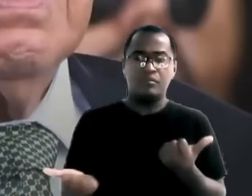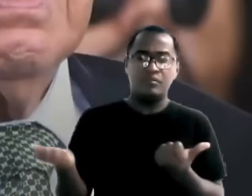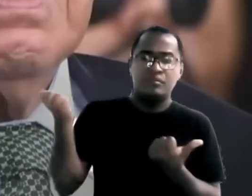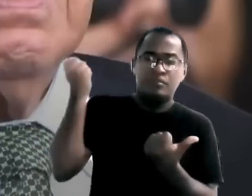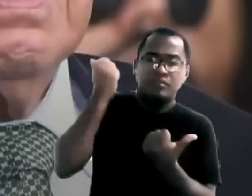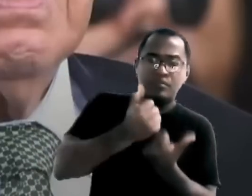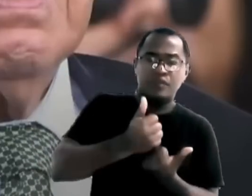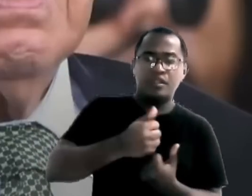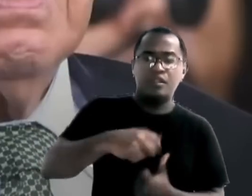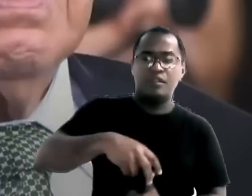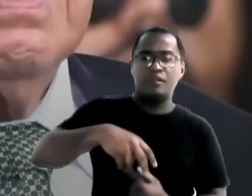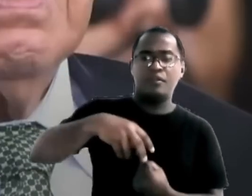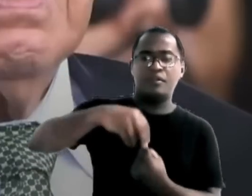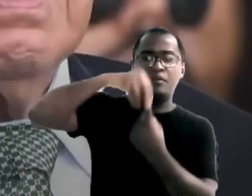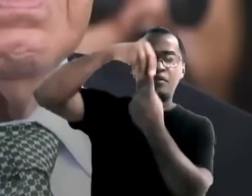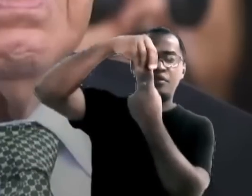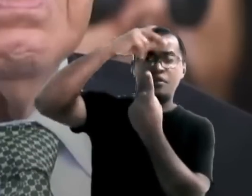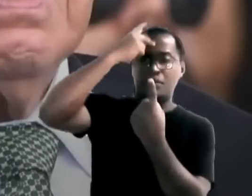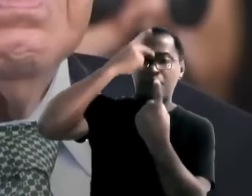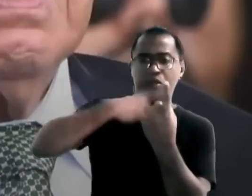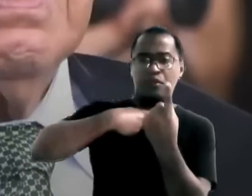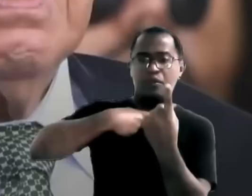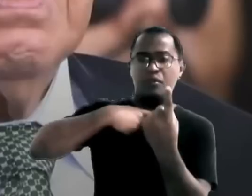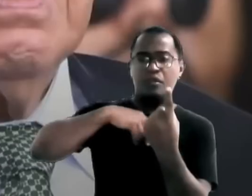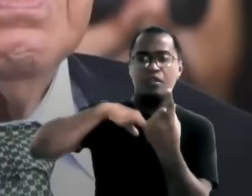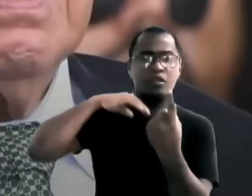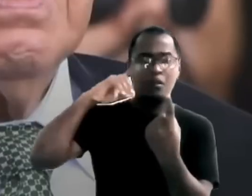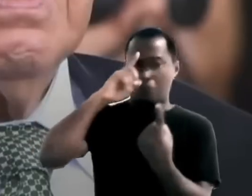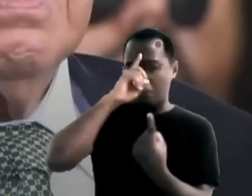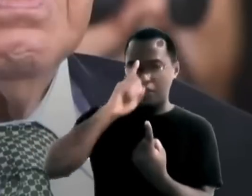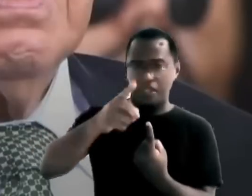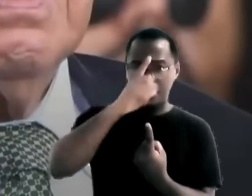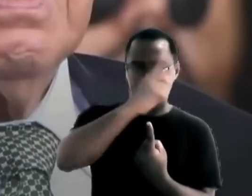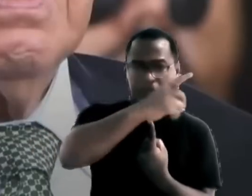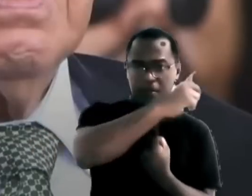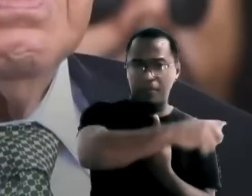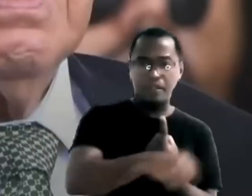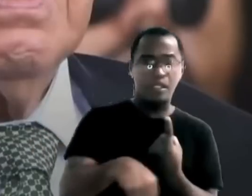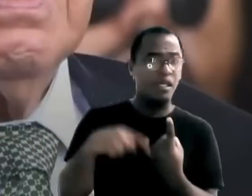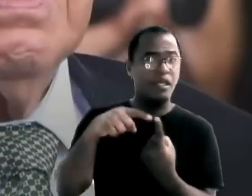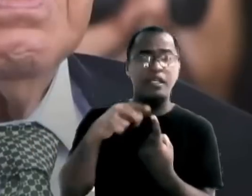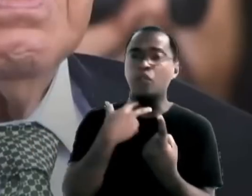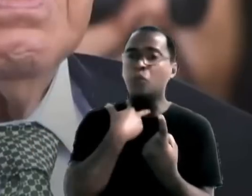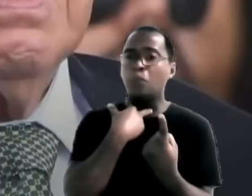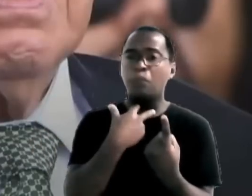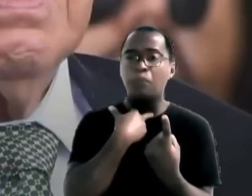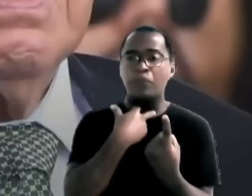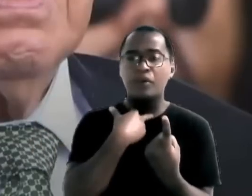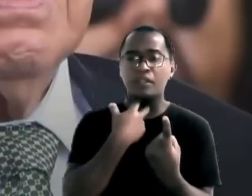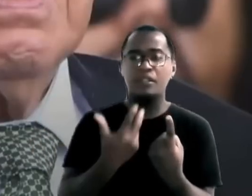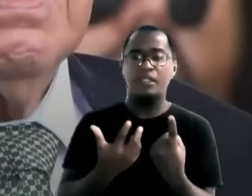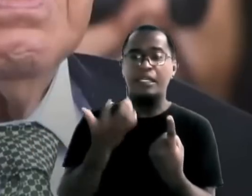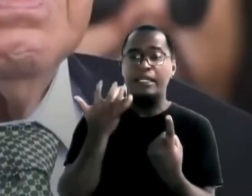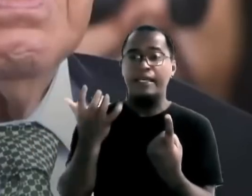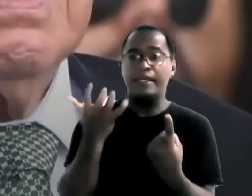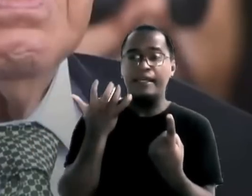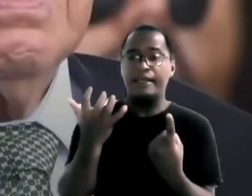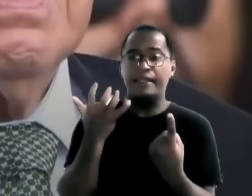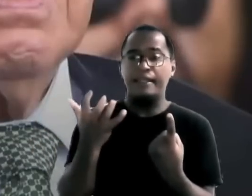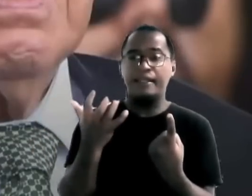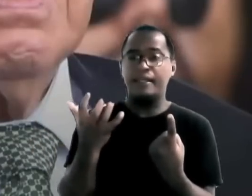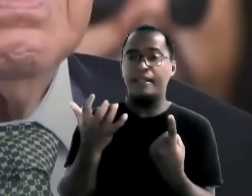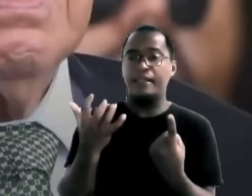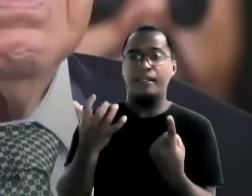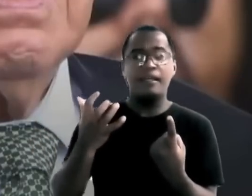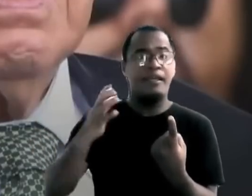que não lhe pertence, não é, não pode fazer isso, está tentando esticar a